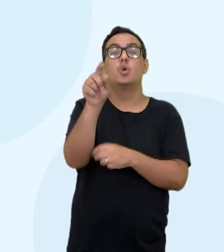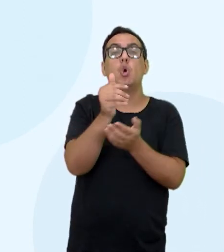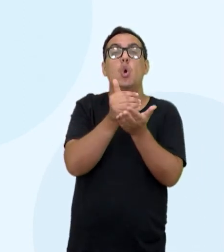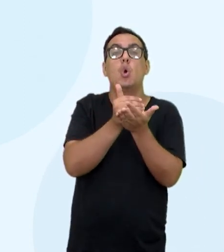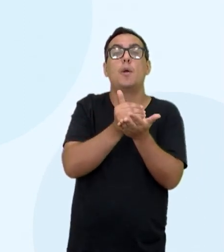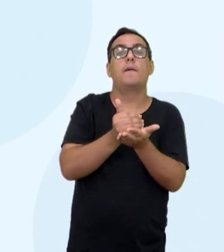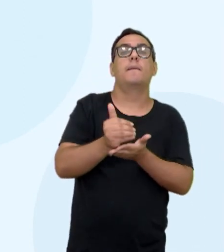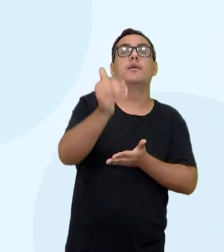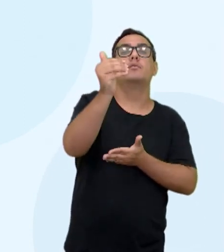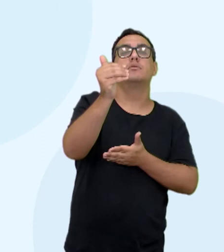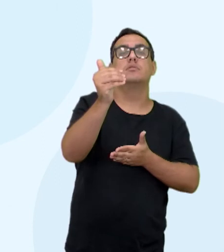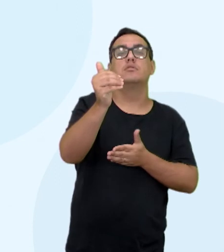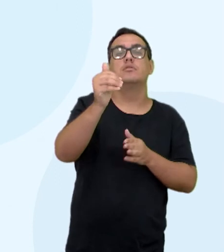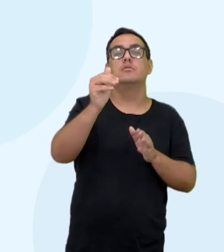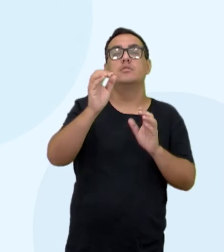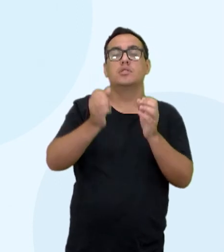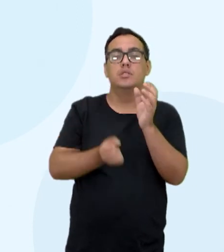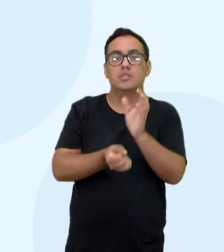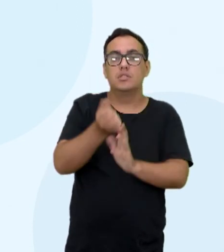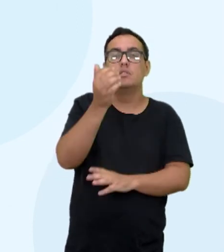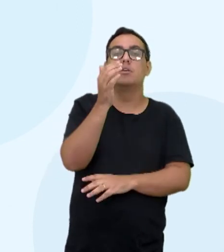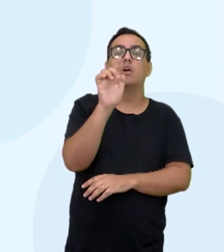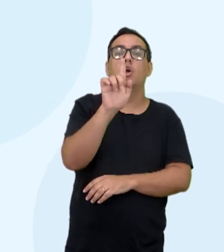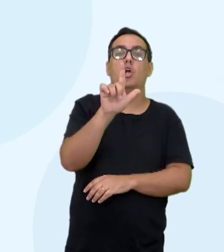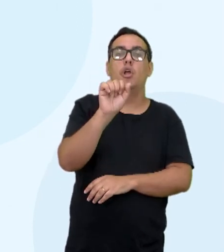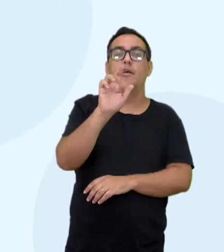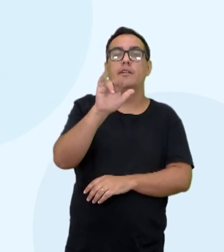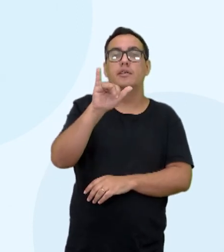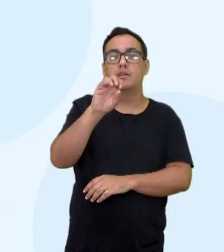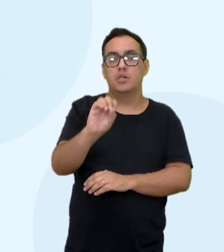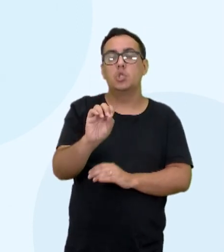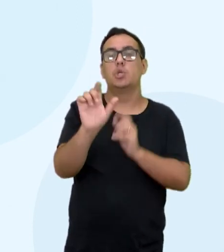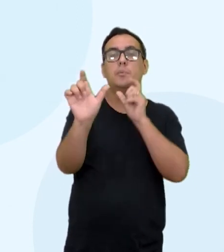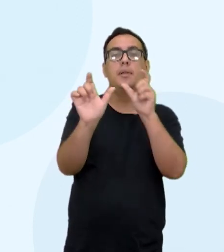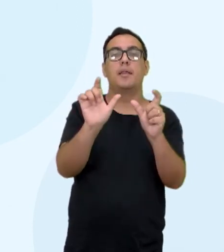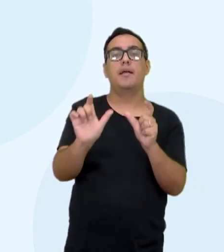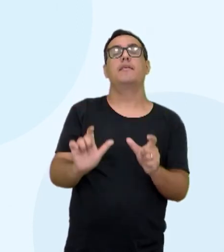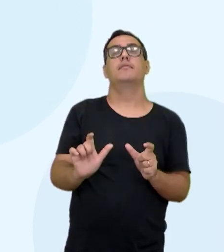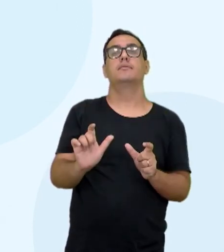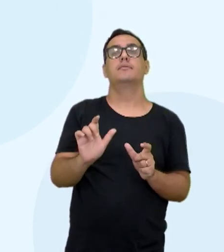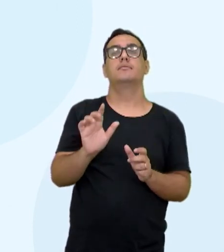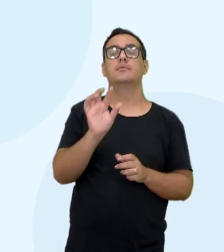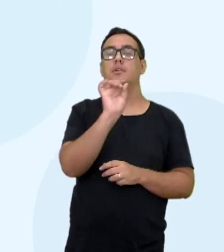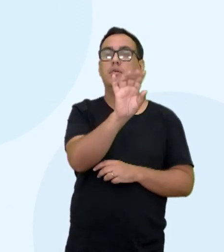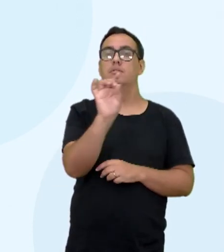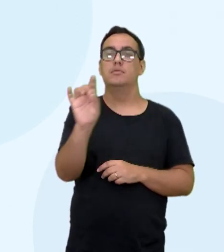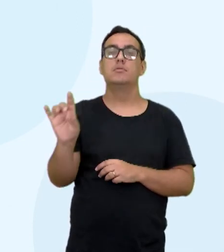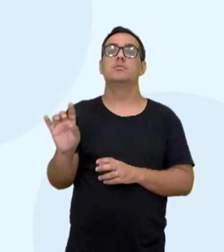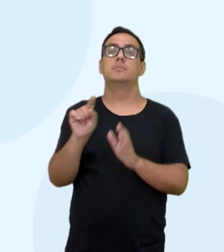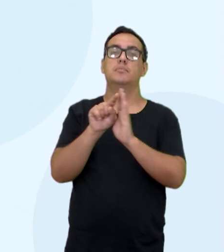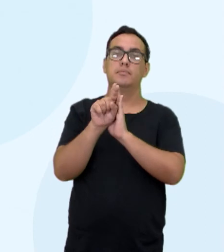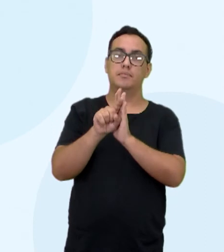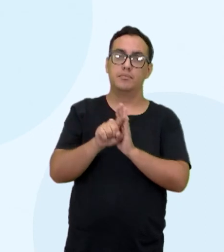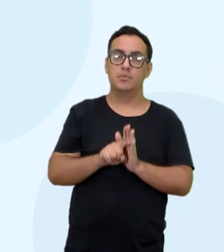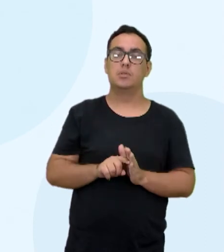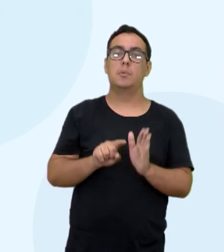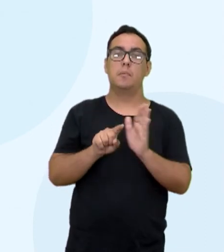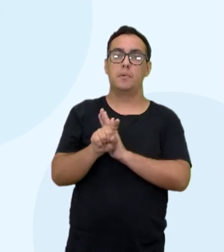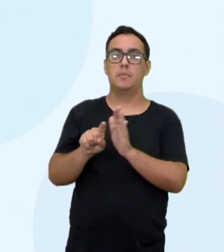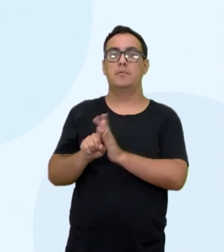a construção desse glossário de termos ou de conceitos relativos à pesquisa das